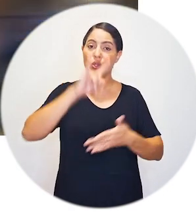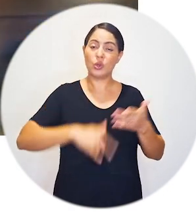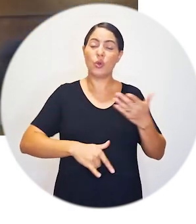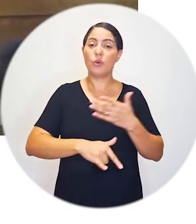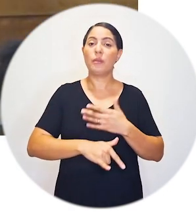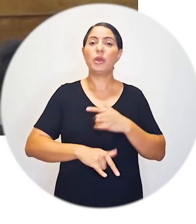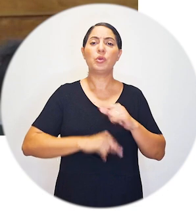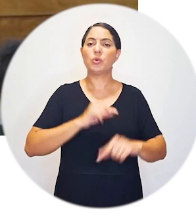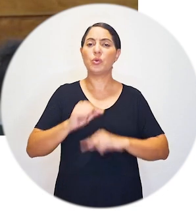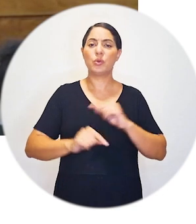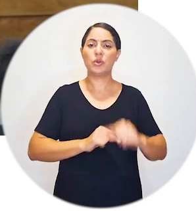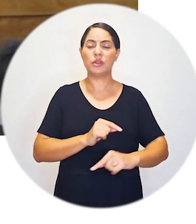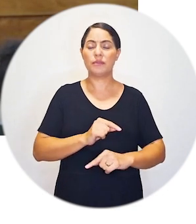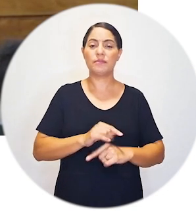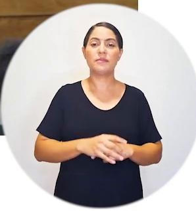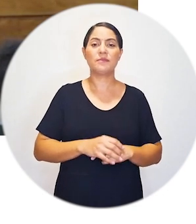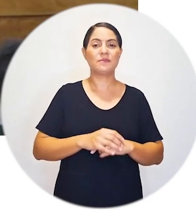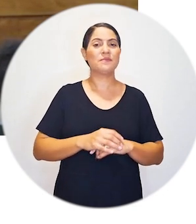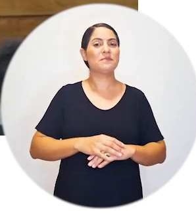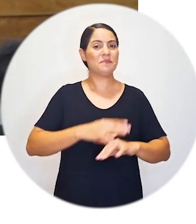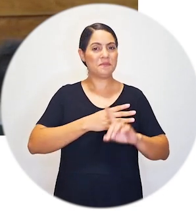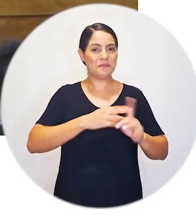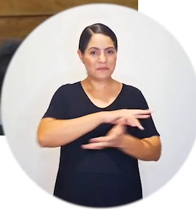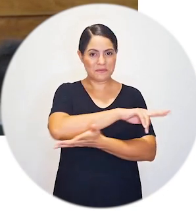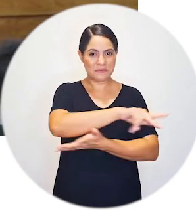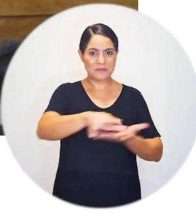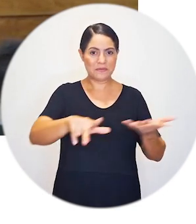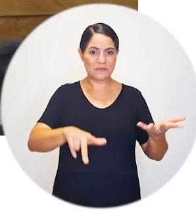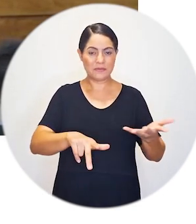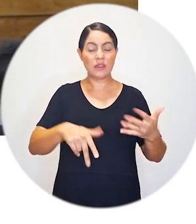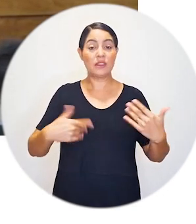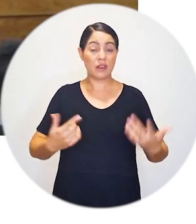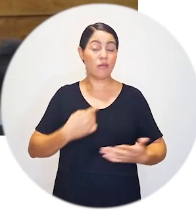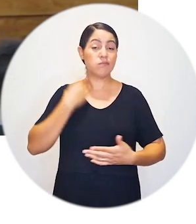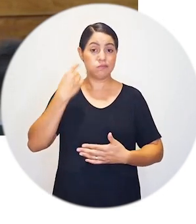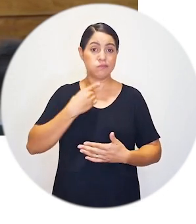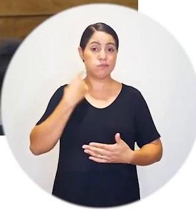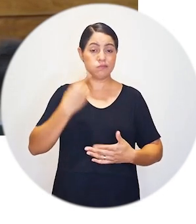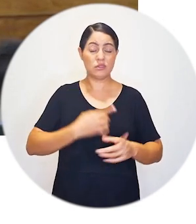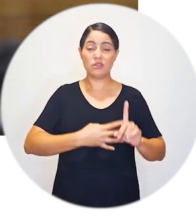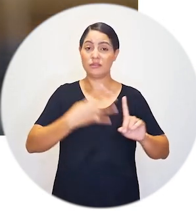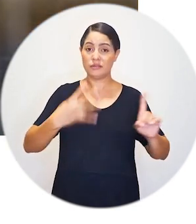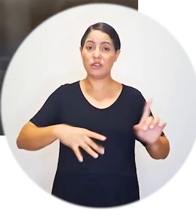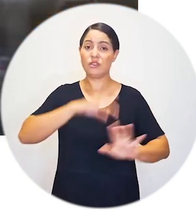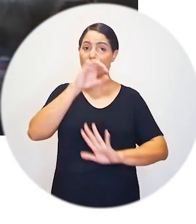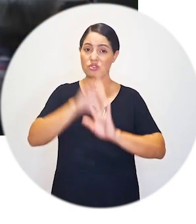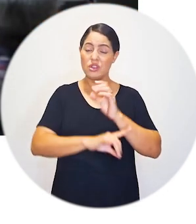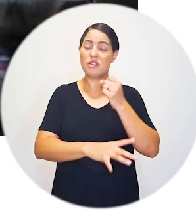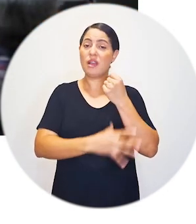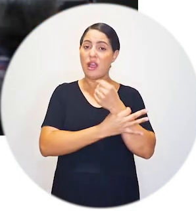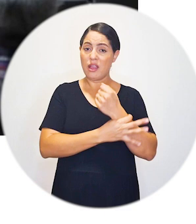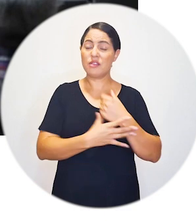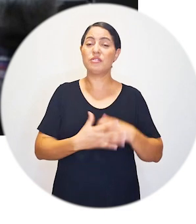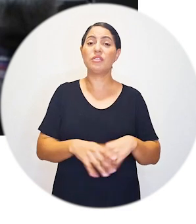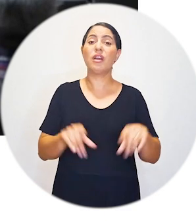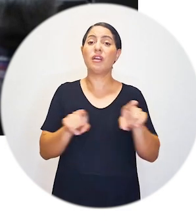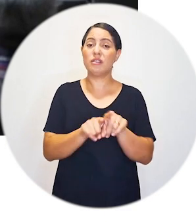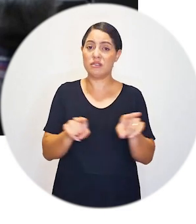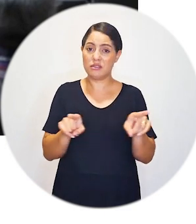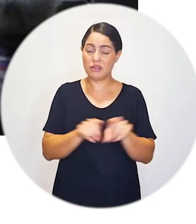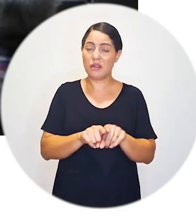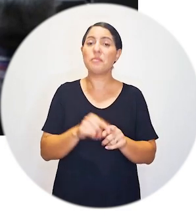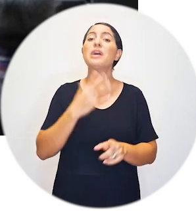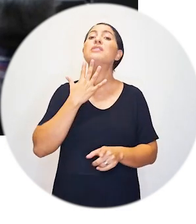que reconhece a advocacia de pessoas LGBTI+, no Brasil. Reconhece garantindo direitos,